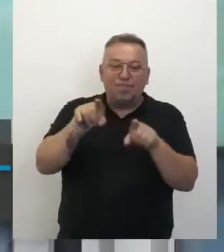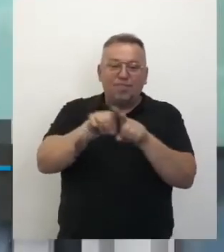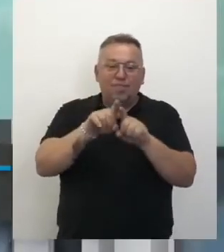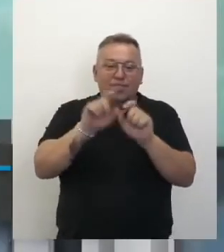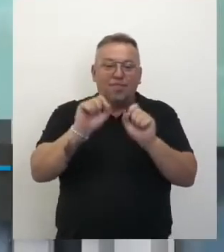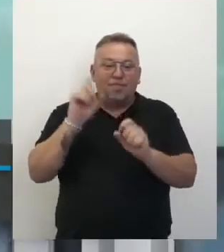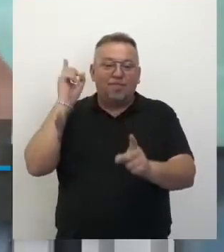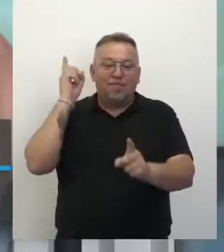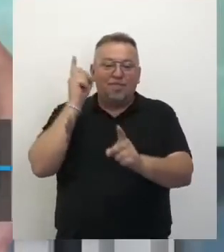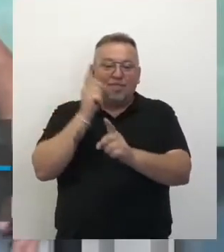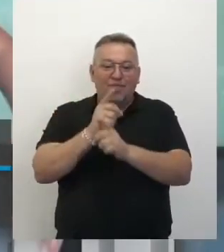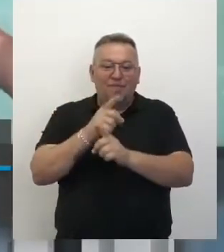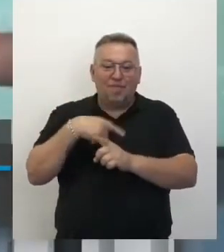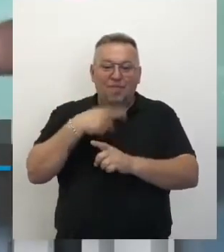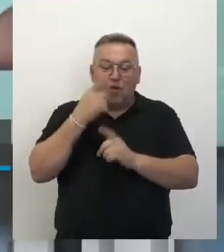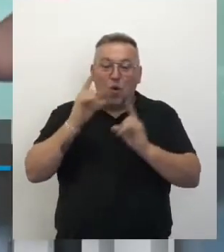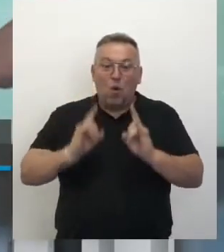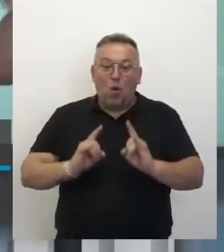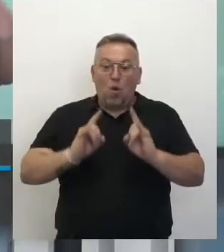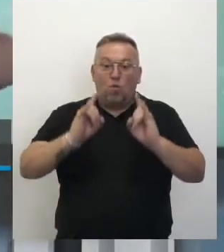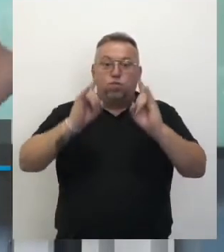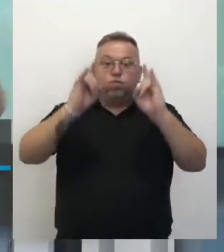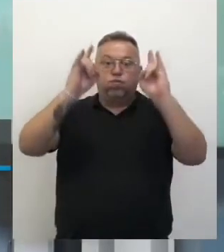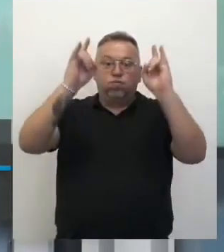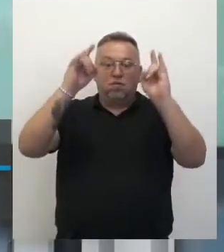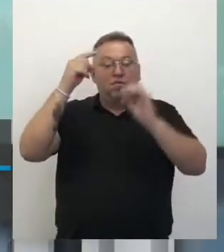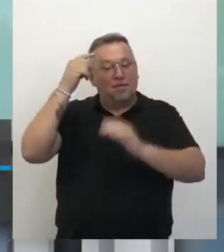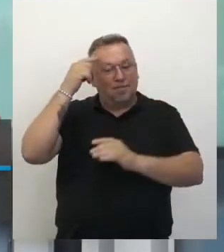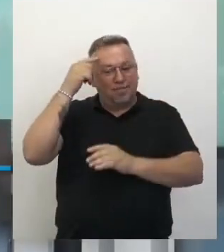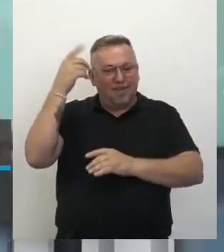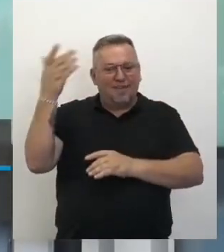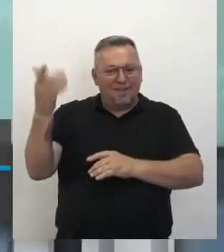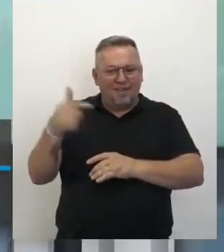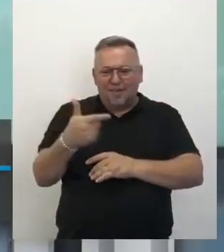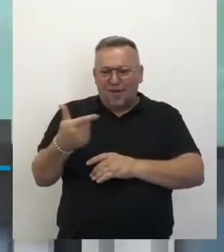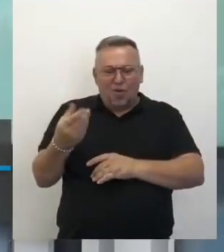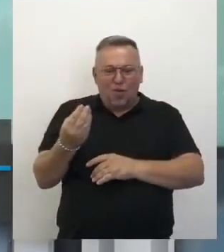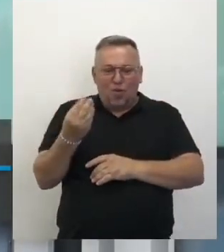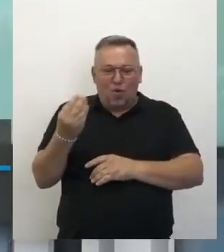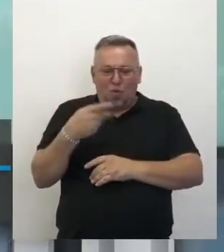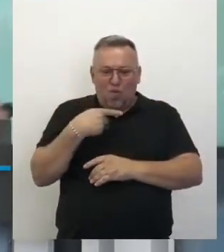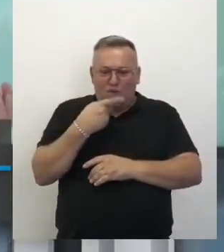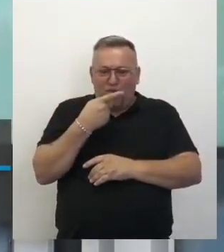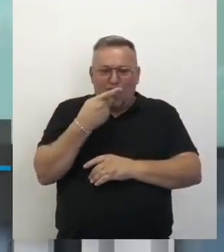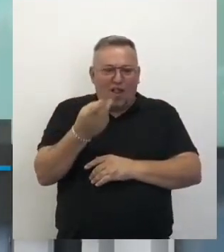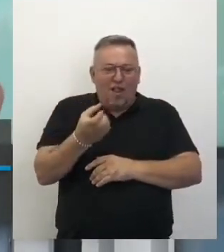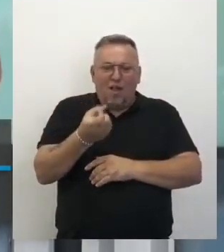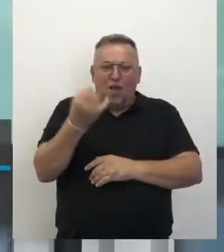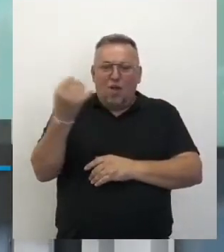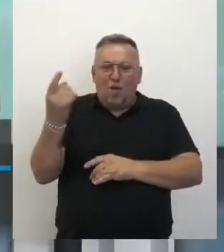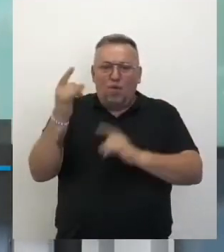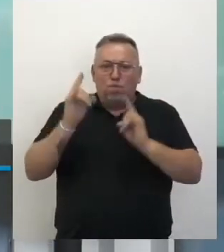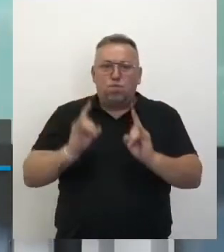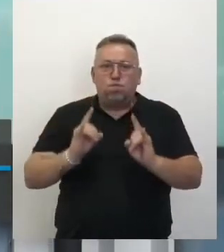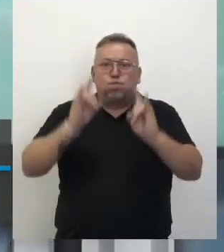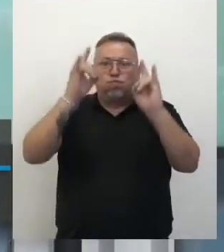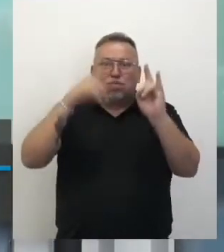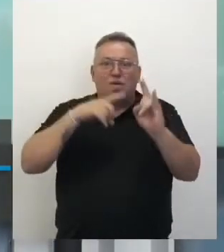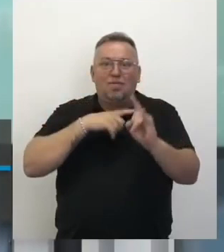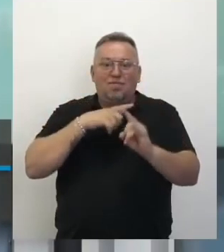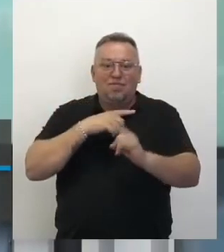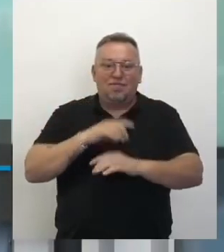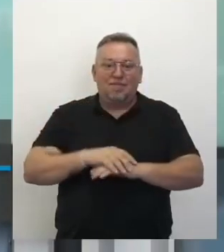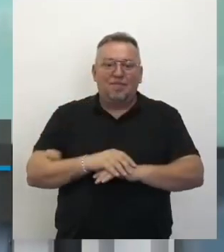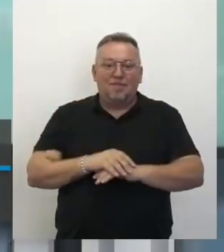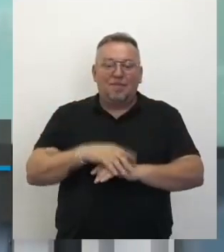podemos encontrar. Poderia falar um prédio inteiro, pensa. Sim, também. Não tem nem como eu mensurar quanto um prédio tem, né?